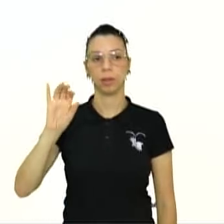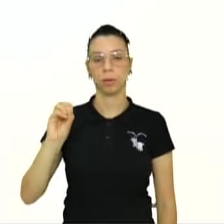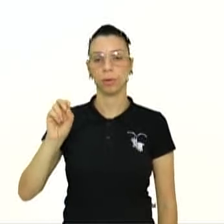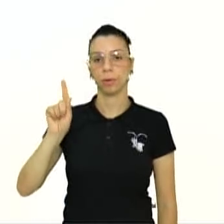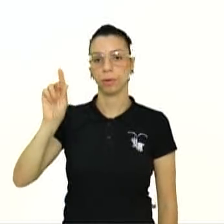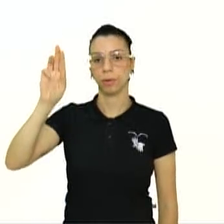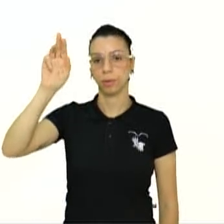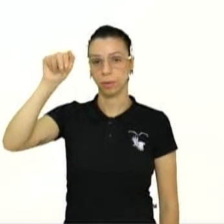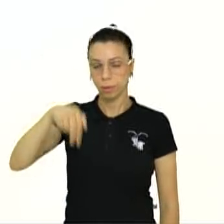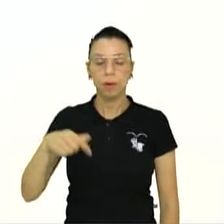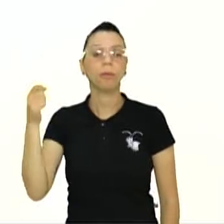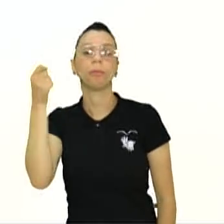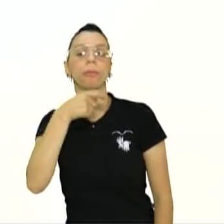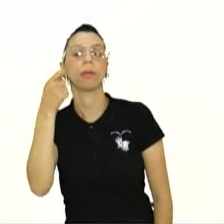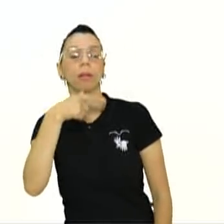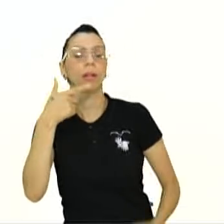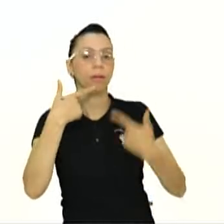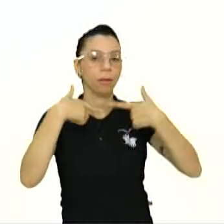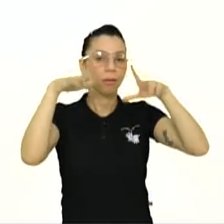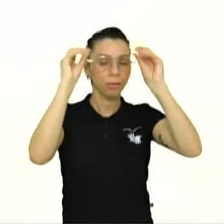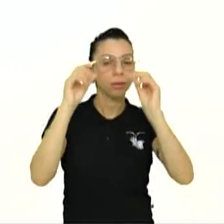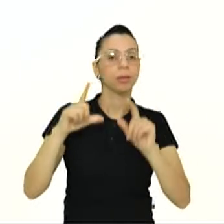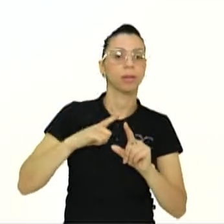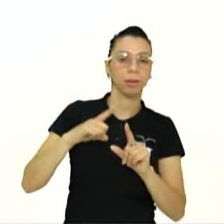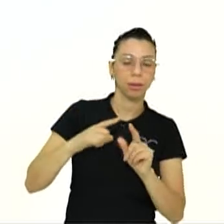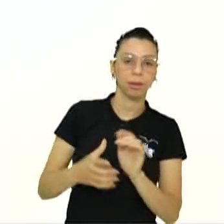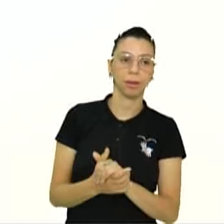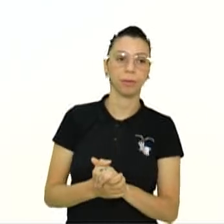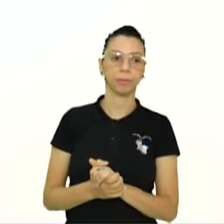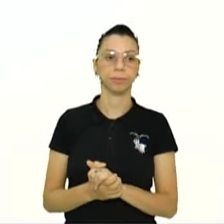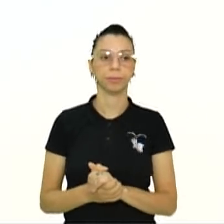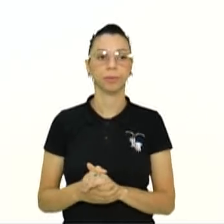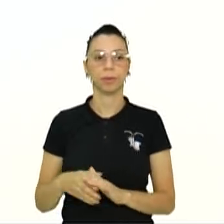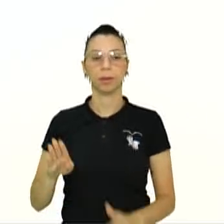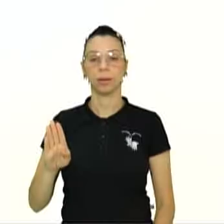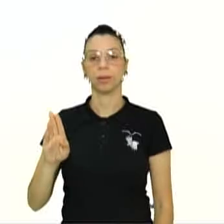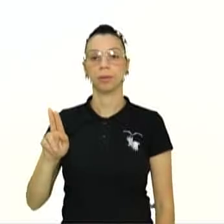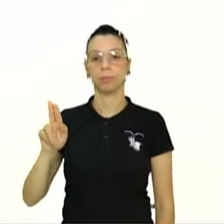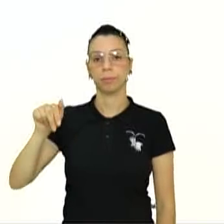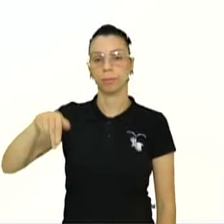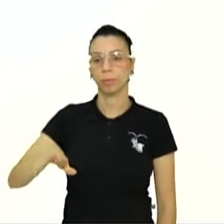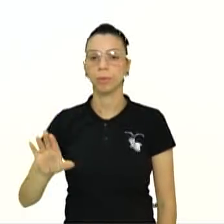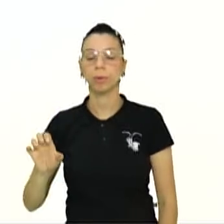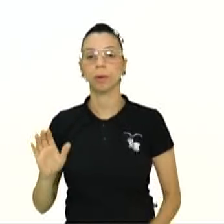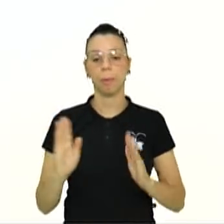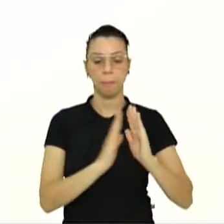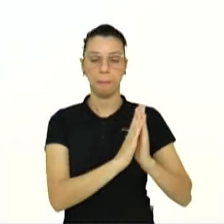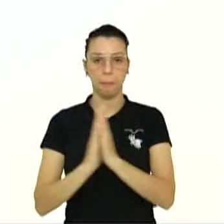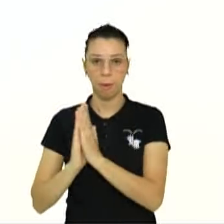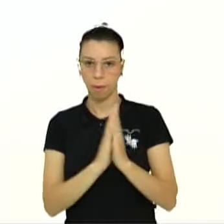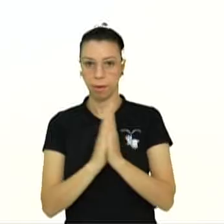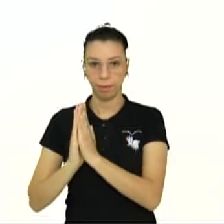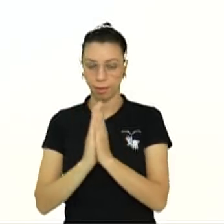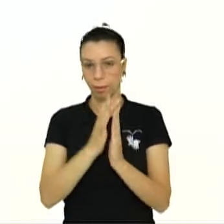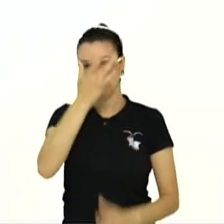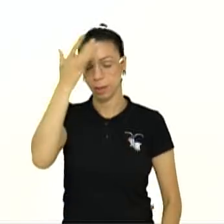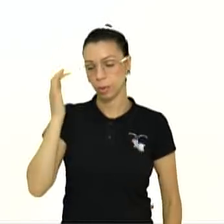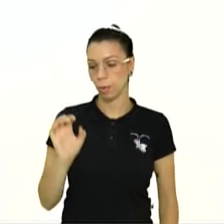com senso de humor. Buraku, bonecos manipulados por pessoas. Você acertou,